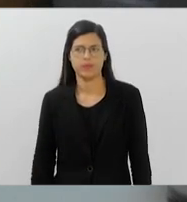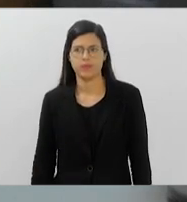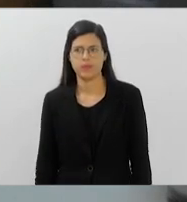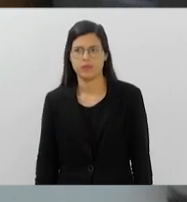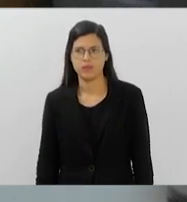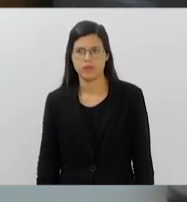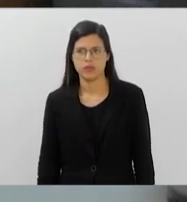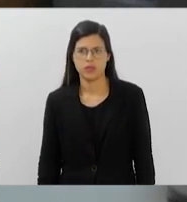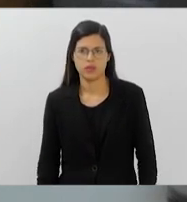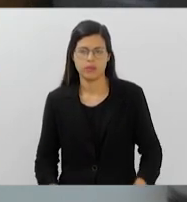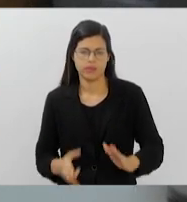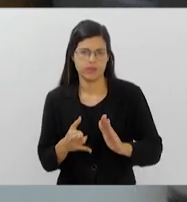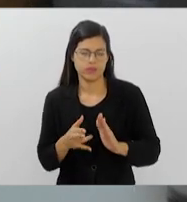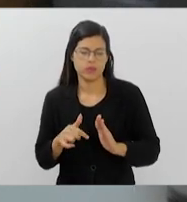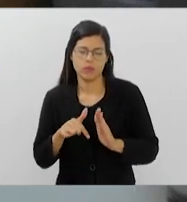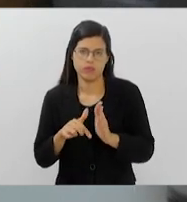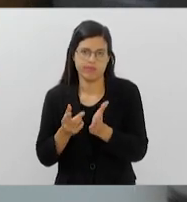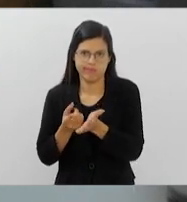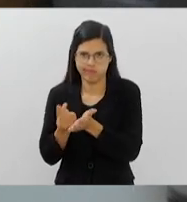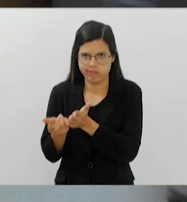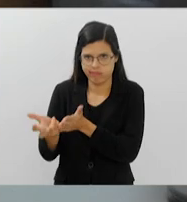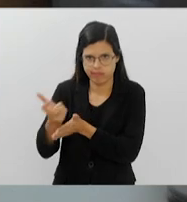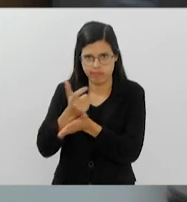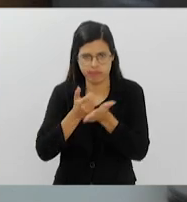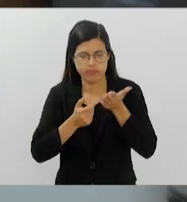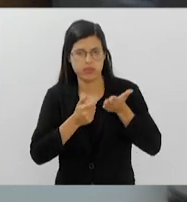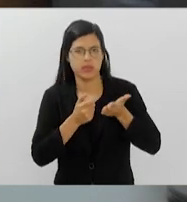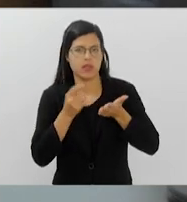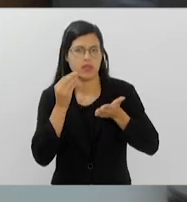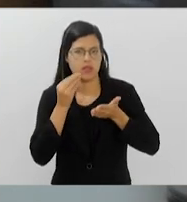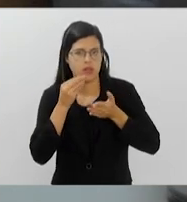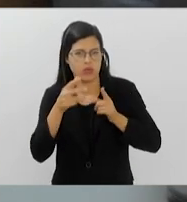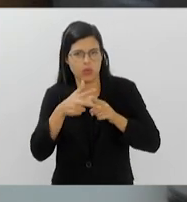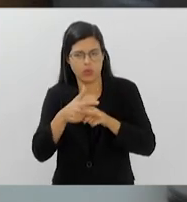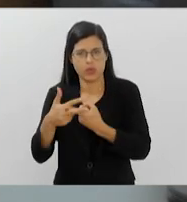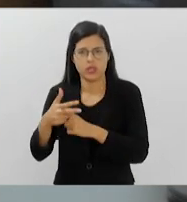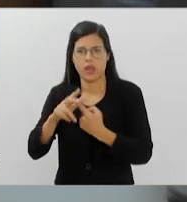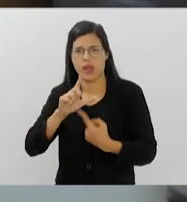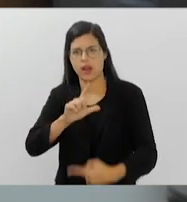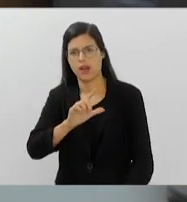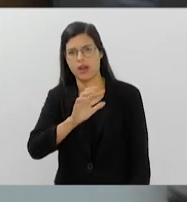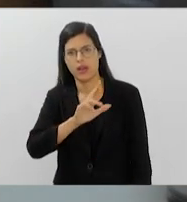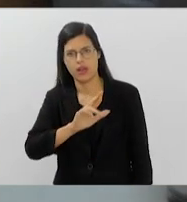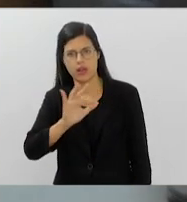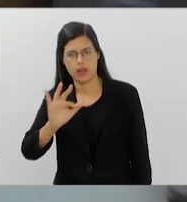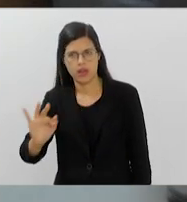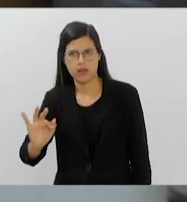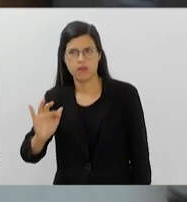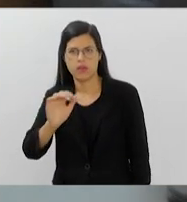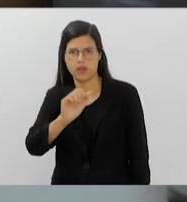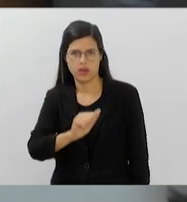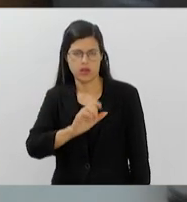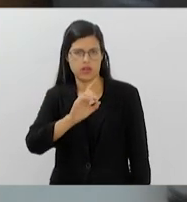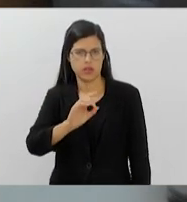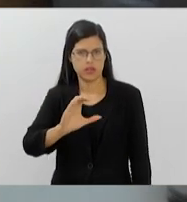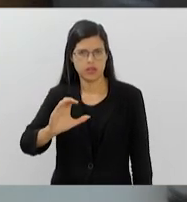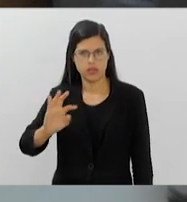do regime de recuperação fiscal, da LRF e da ADCT.